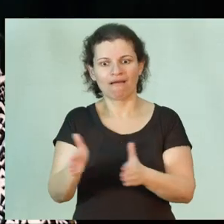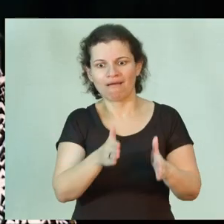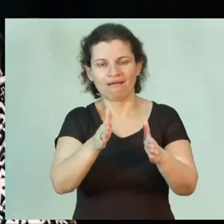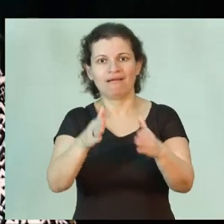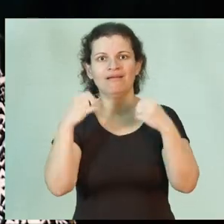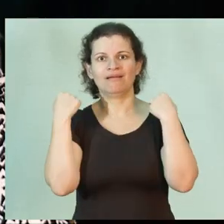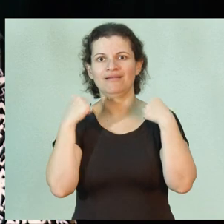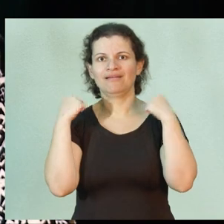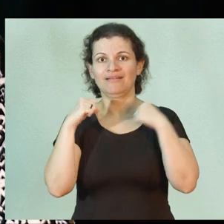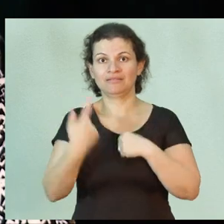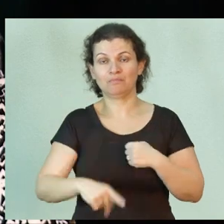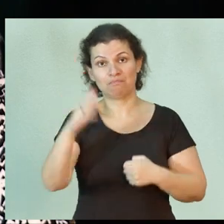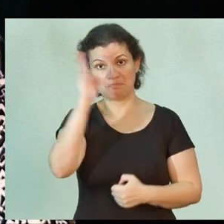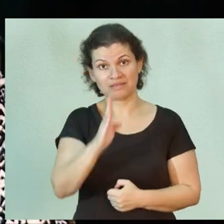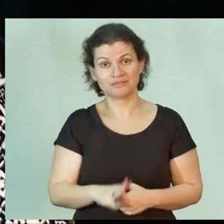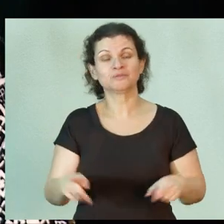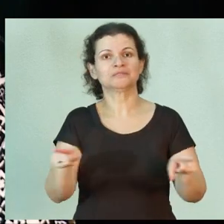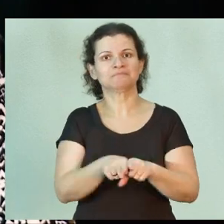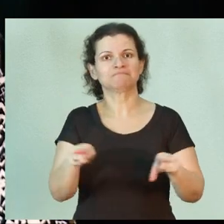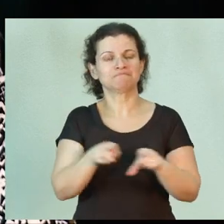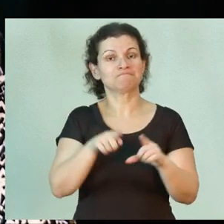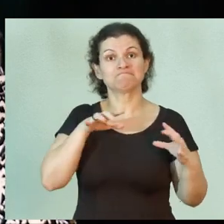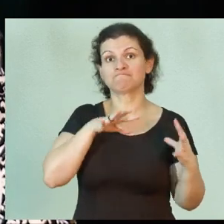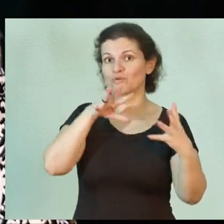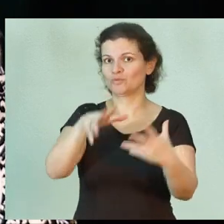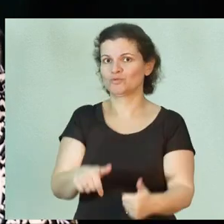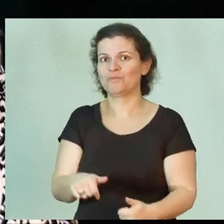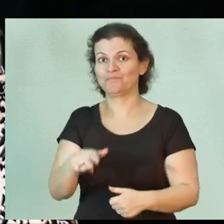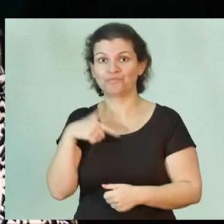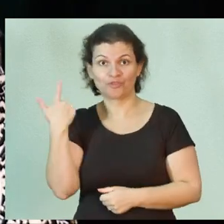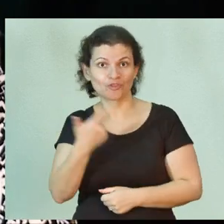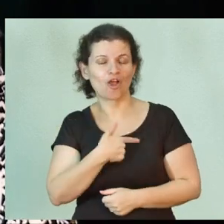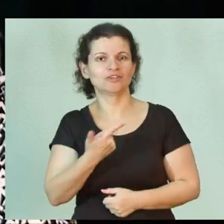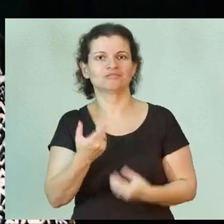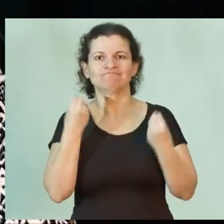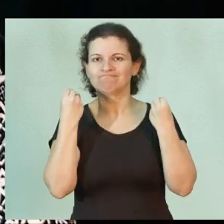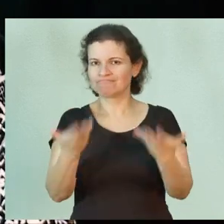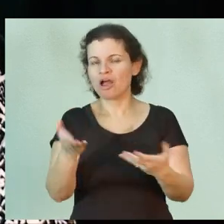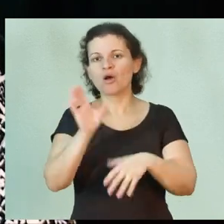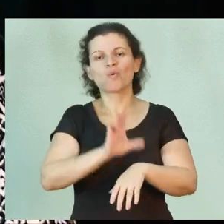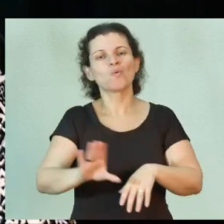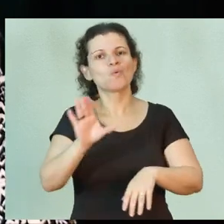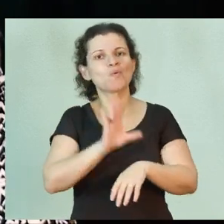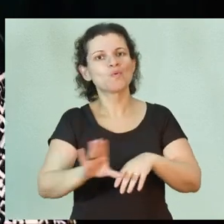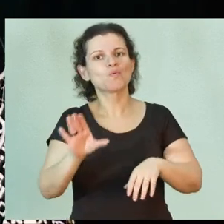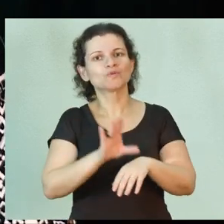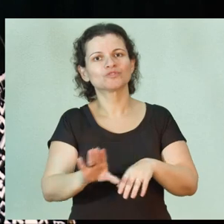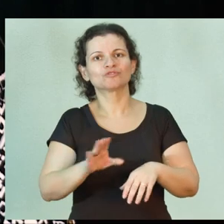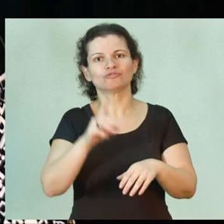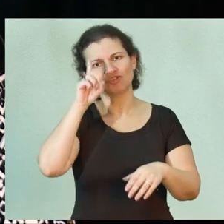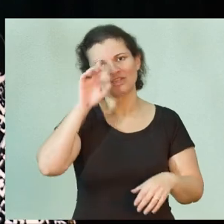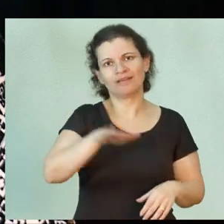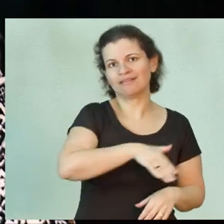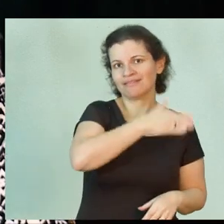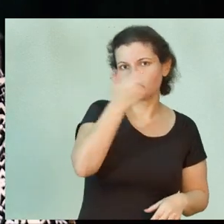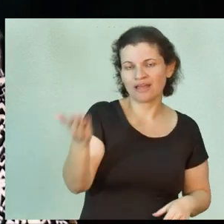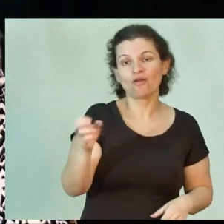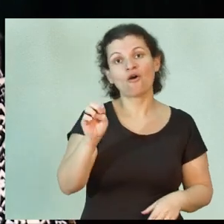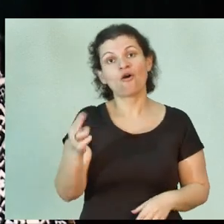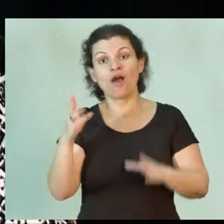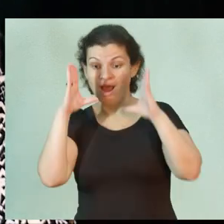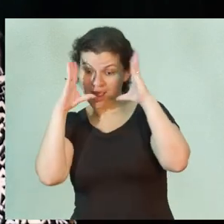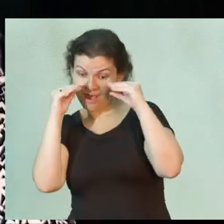educação física no Brasil e no mundo. Nós oferecemos o curso tanto integral como